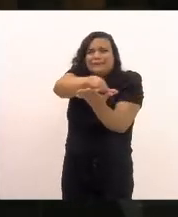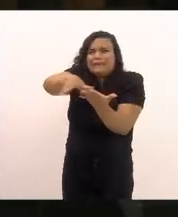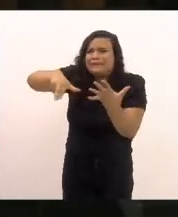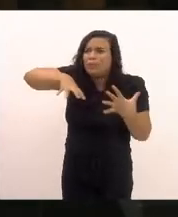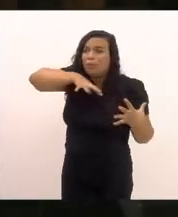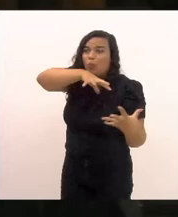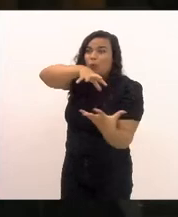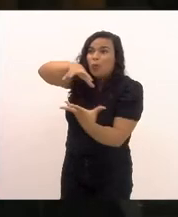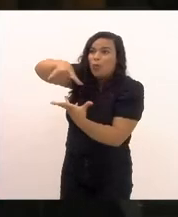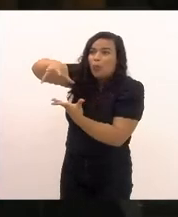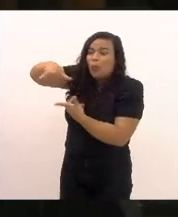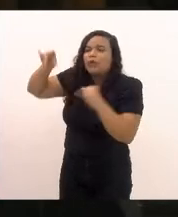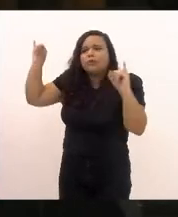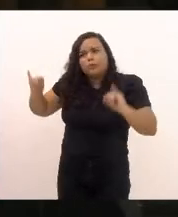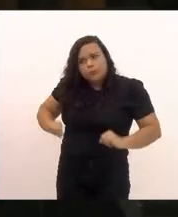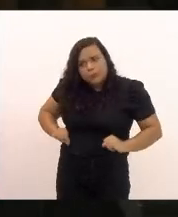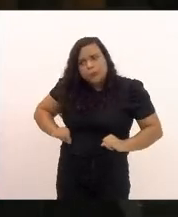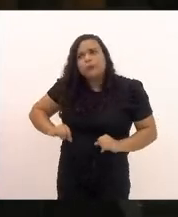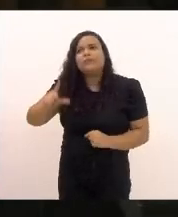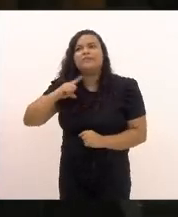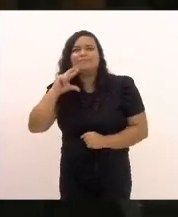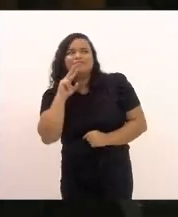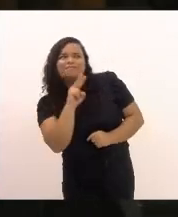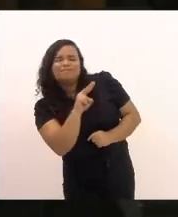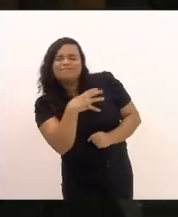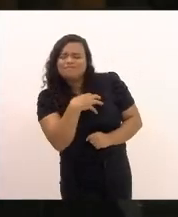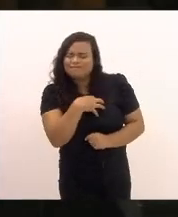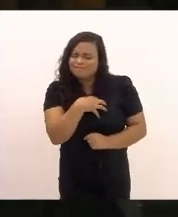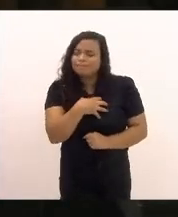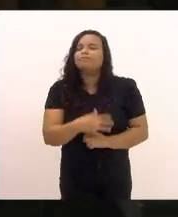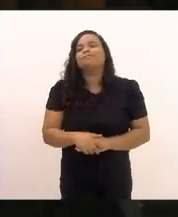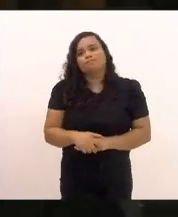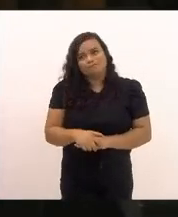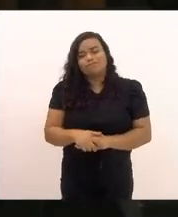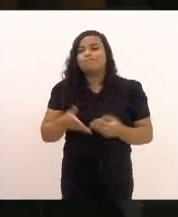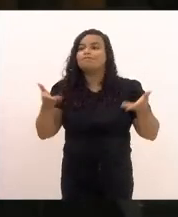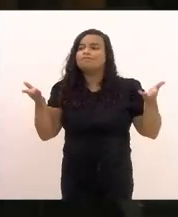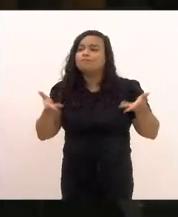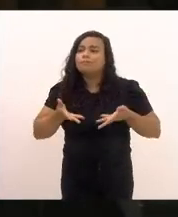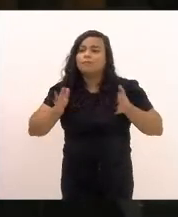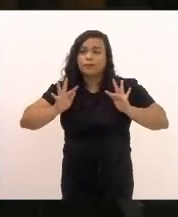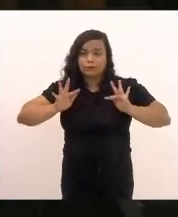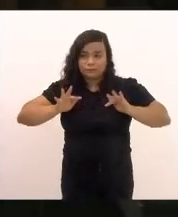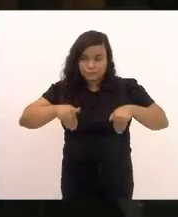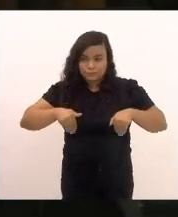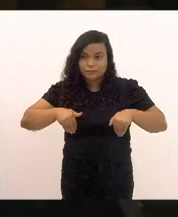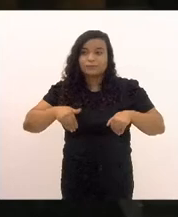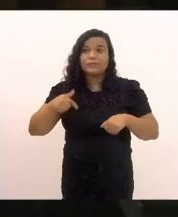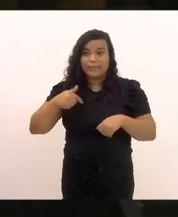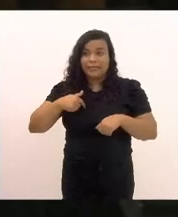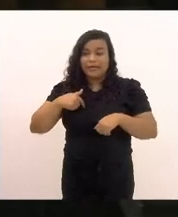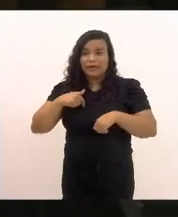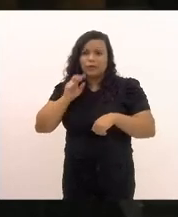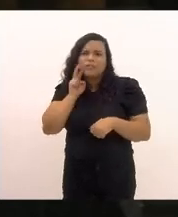mundial. E, para terminar, senhora presidente, eu vou para a